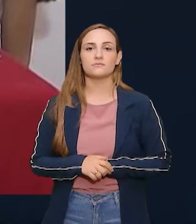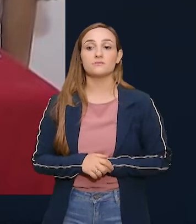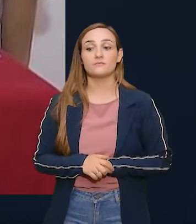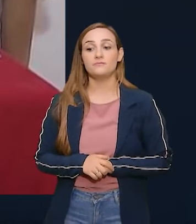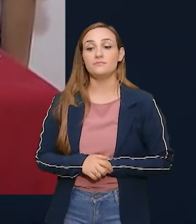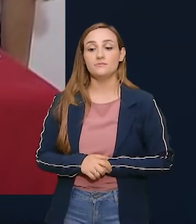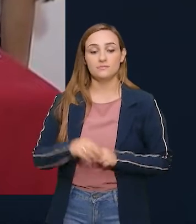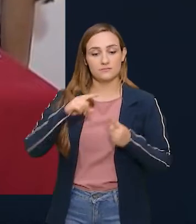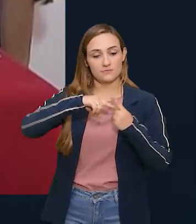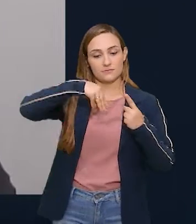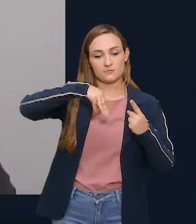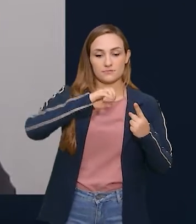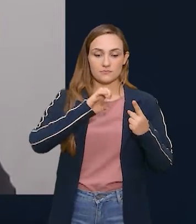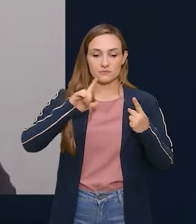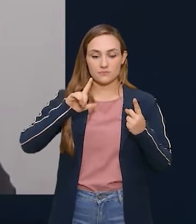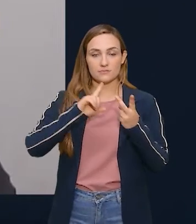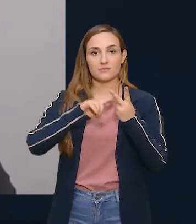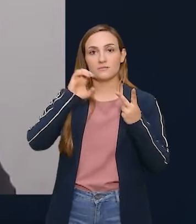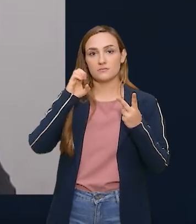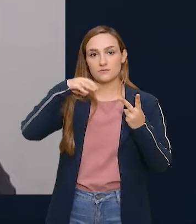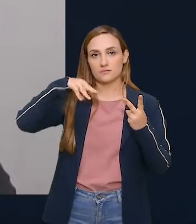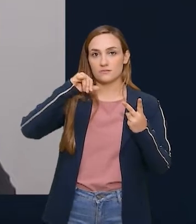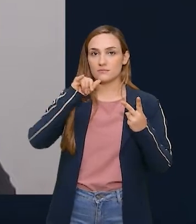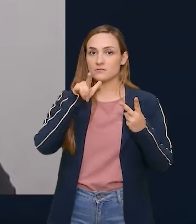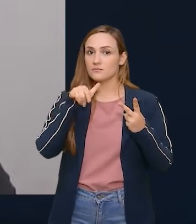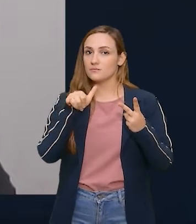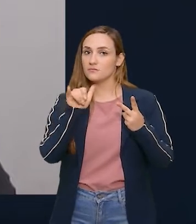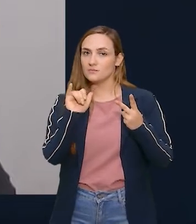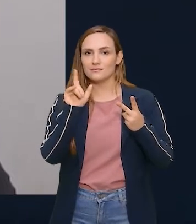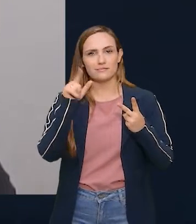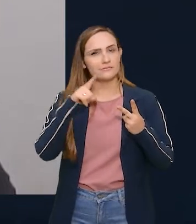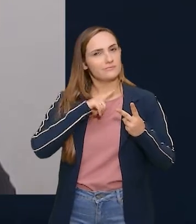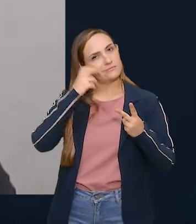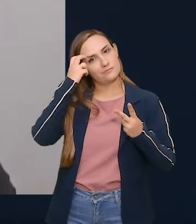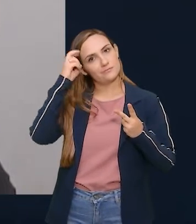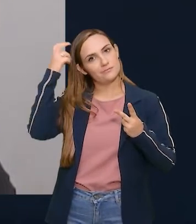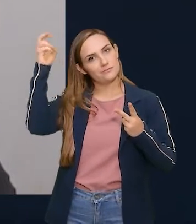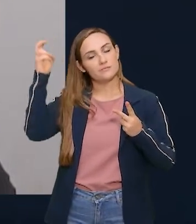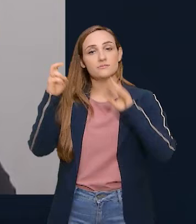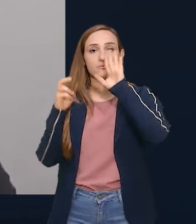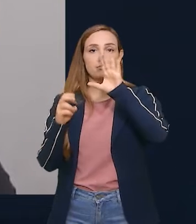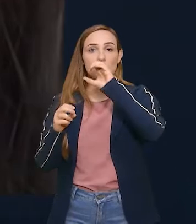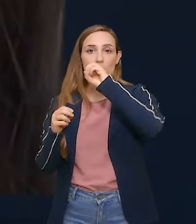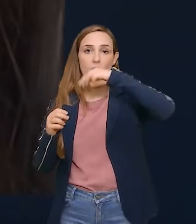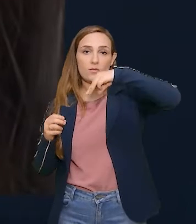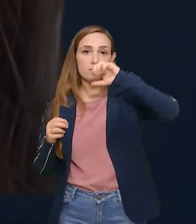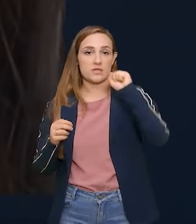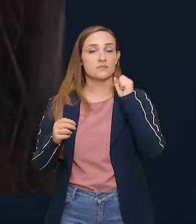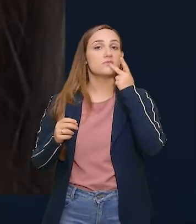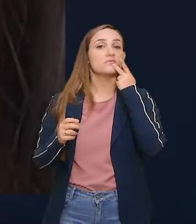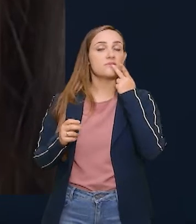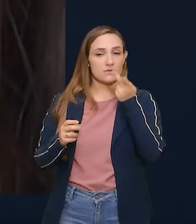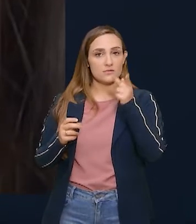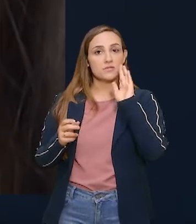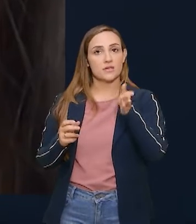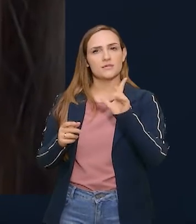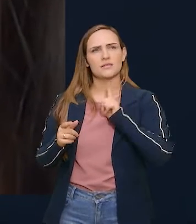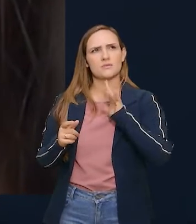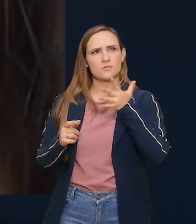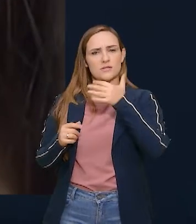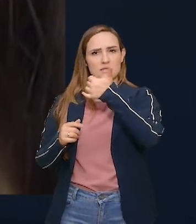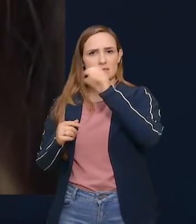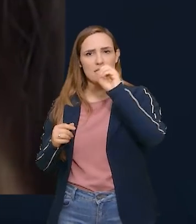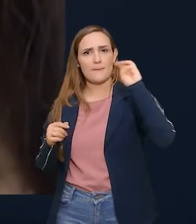também. Crianças como a Mel e a Emily Angel são pequenas grandes notáveis. A Organização Mundial de